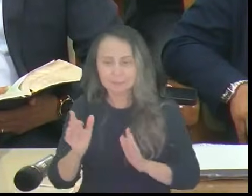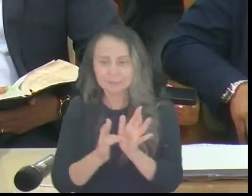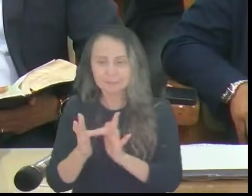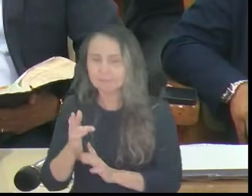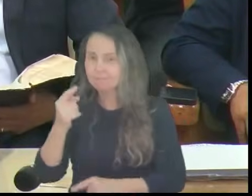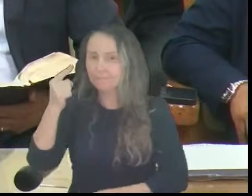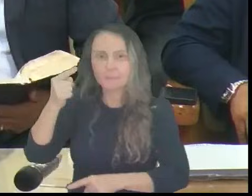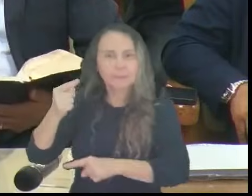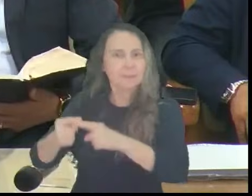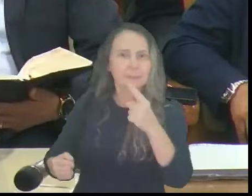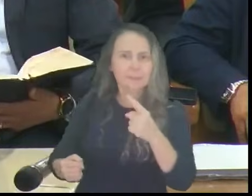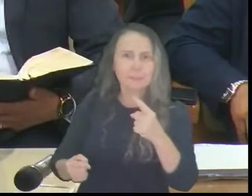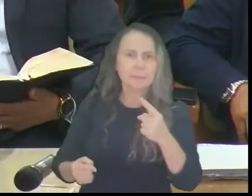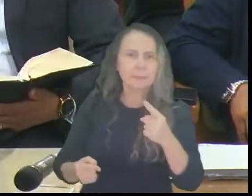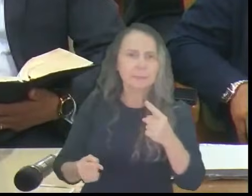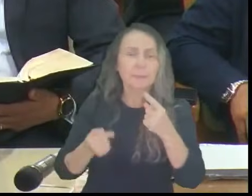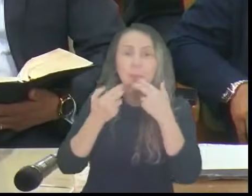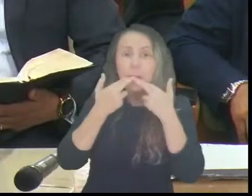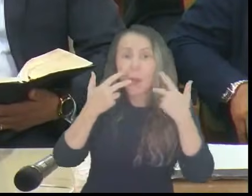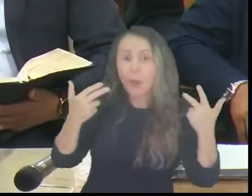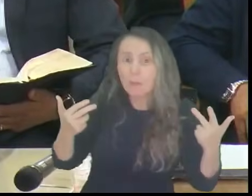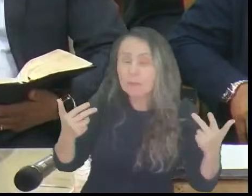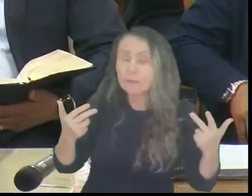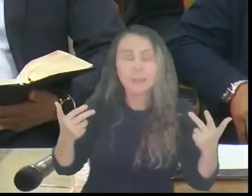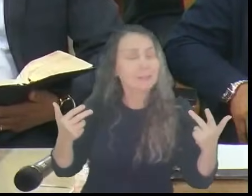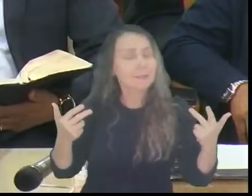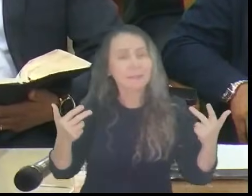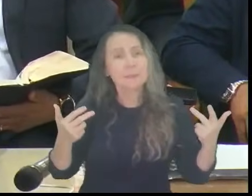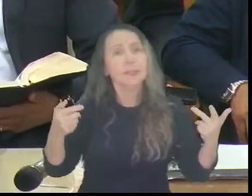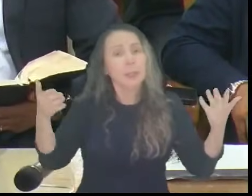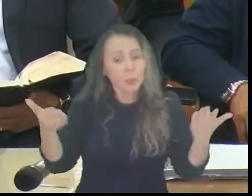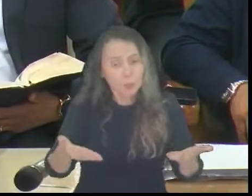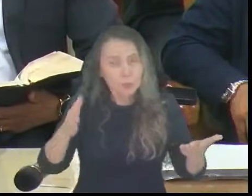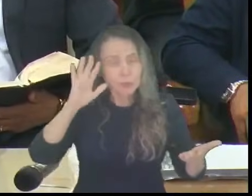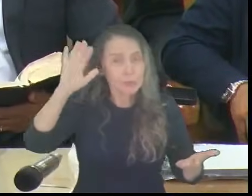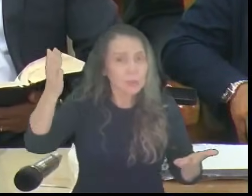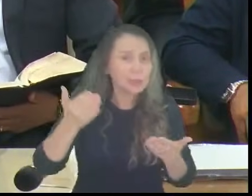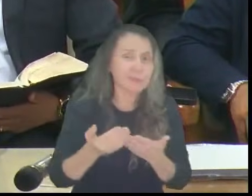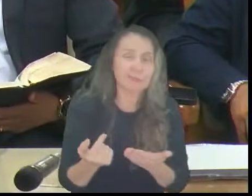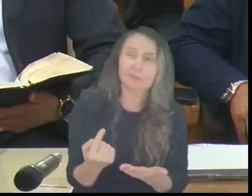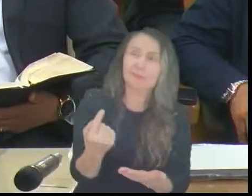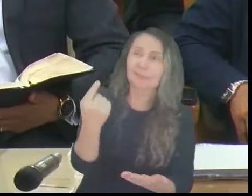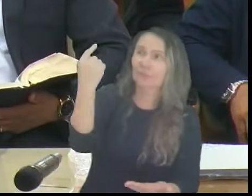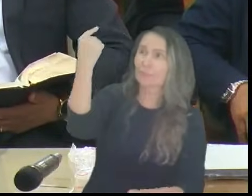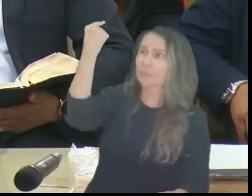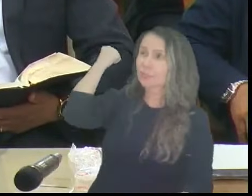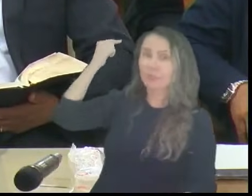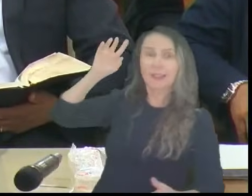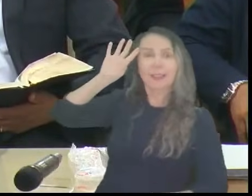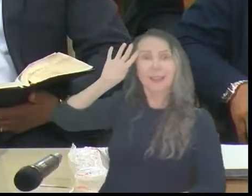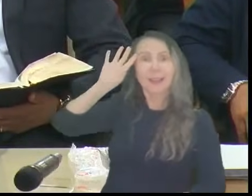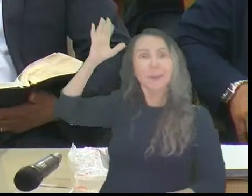Você veja que não é novidade isso. O que está acontecendo hoje já aconteceu nos dias dos apóstolos.